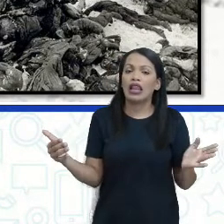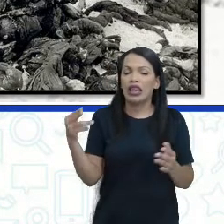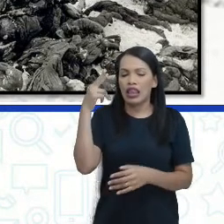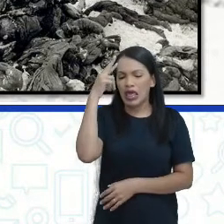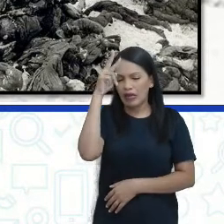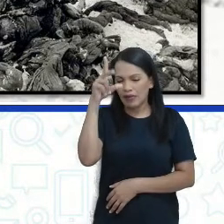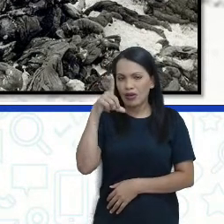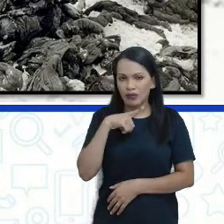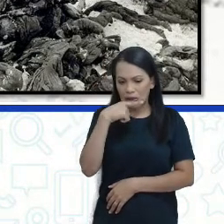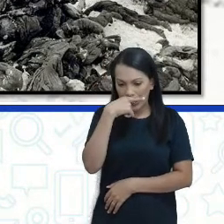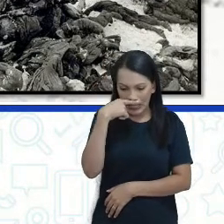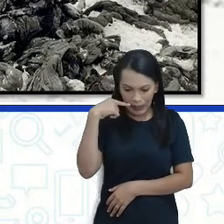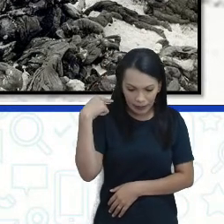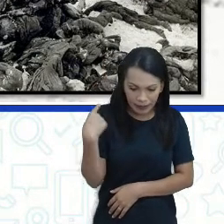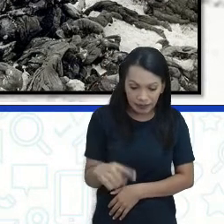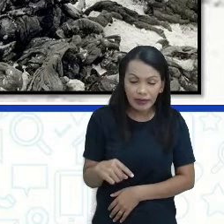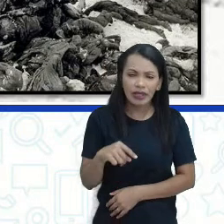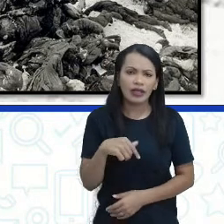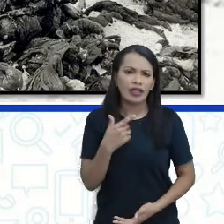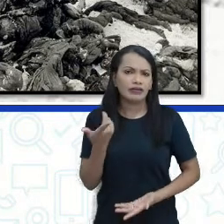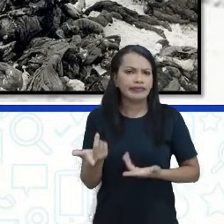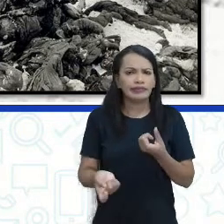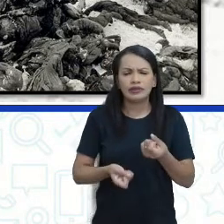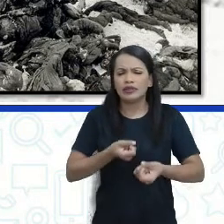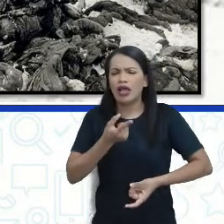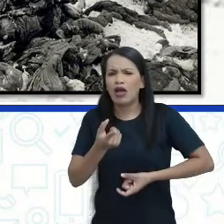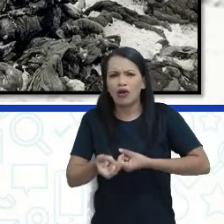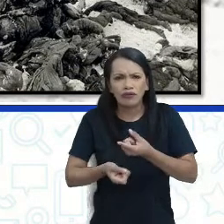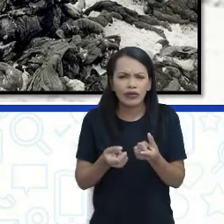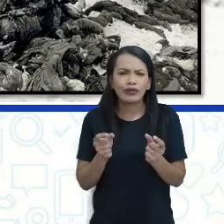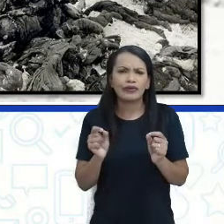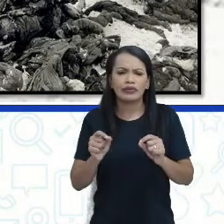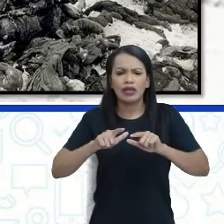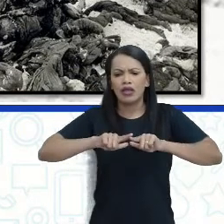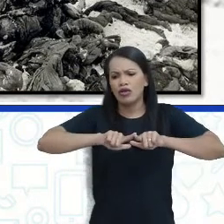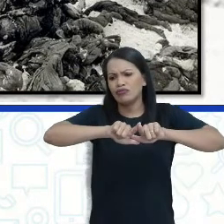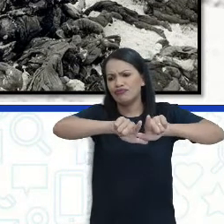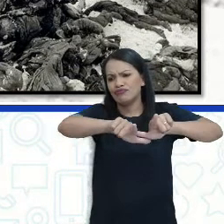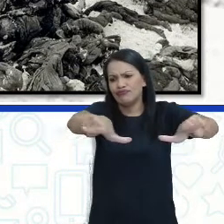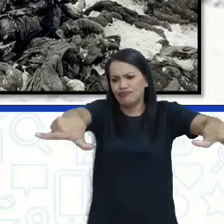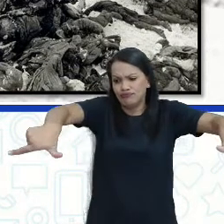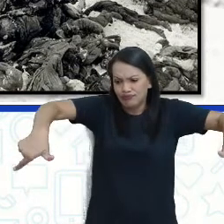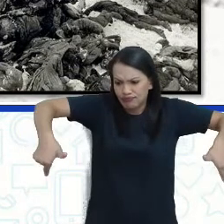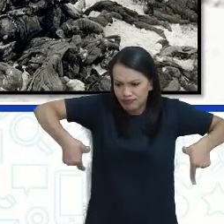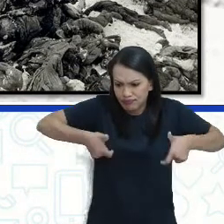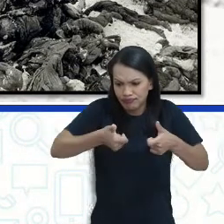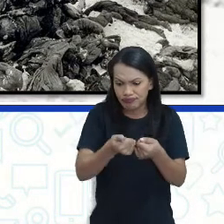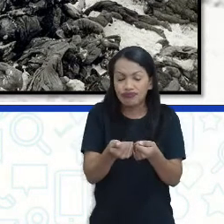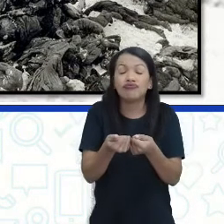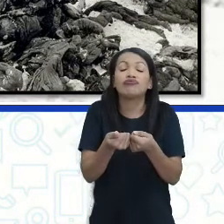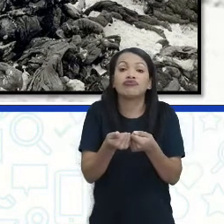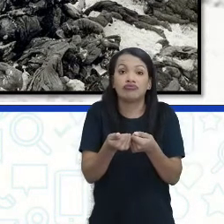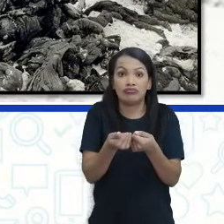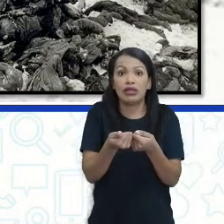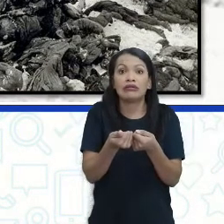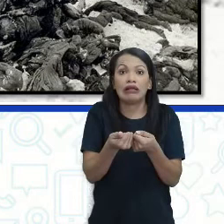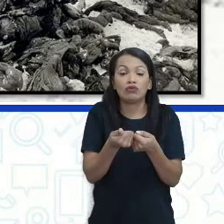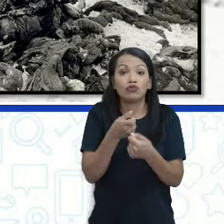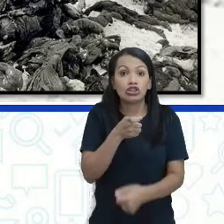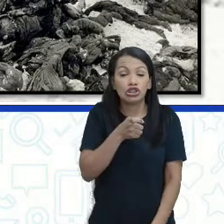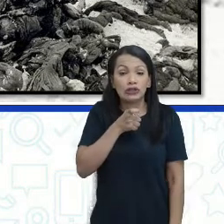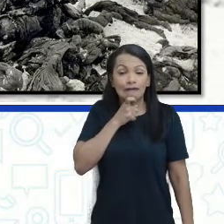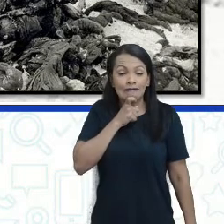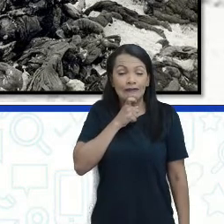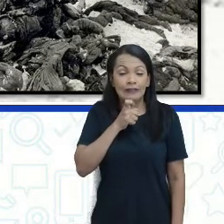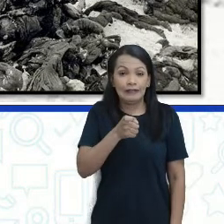né, que é talvez o maior deserto de gelo, né, que a gente tem em um